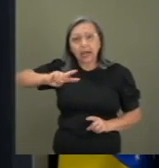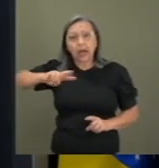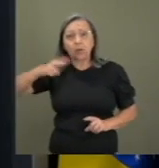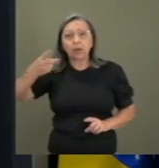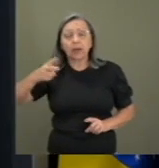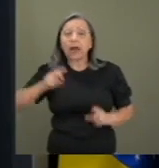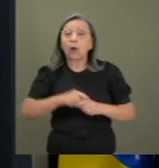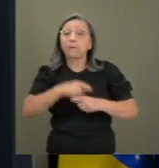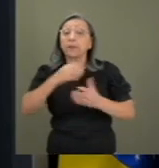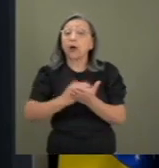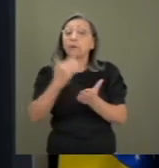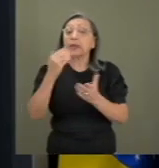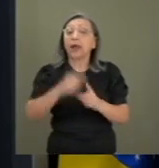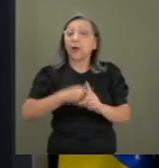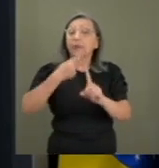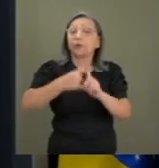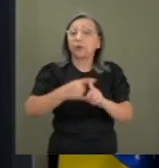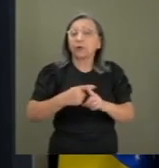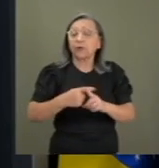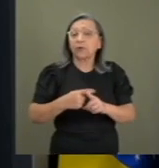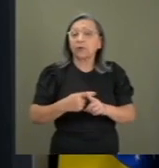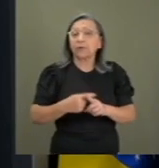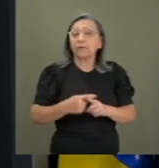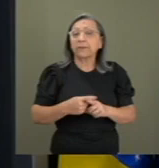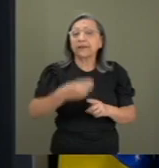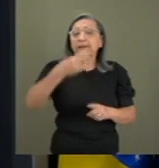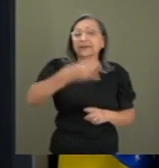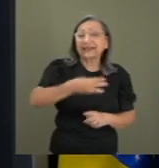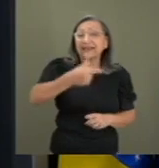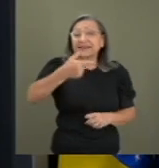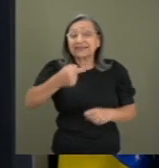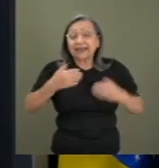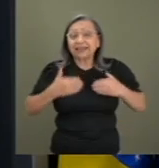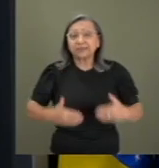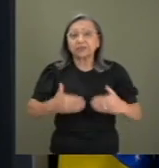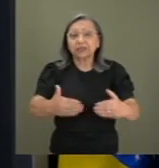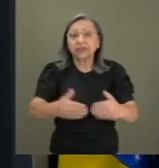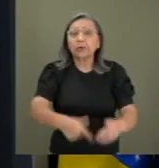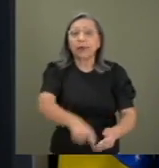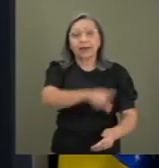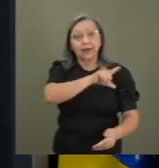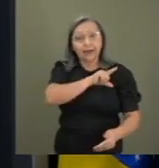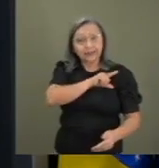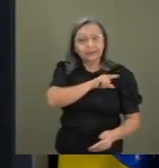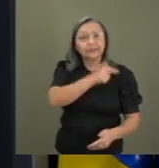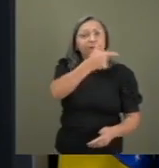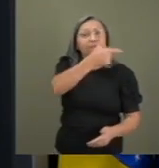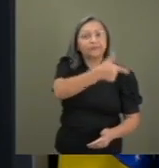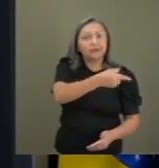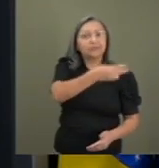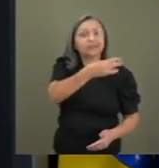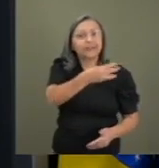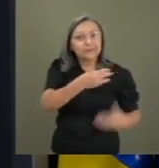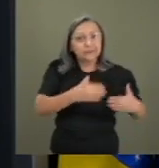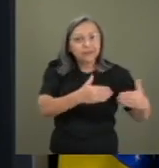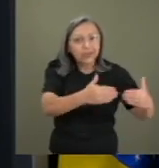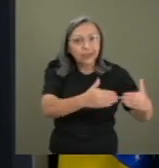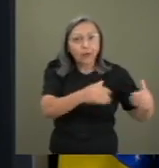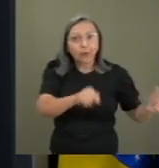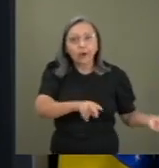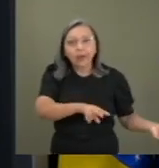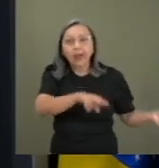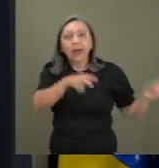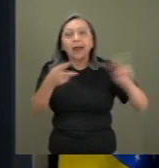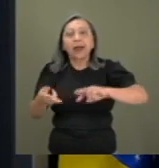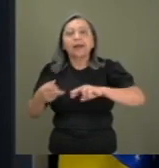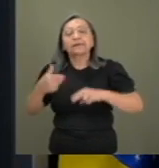ministérios que existiam no governo anterior para 37 ministérios, inchando ainda mais a máquina